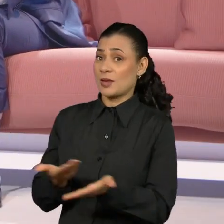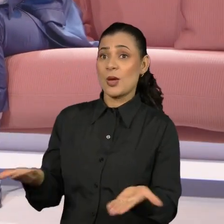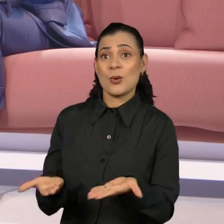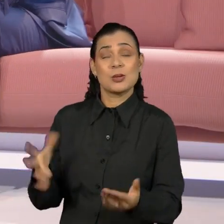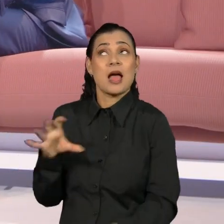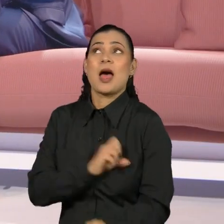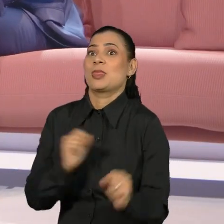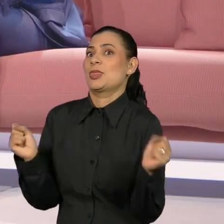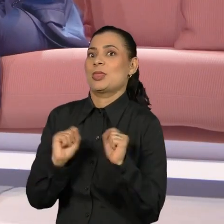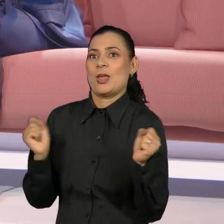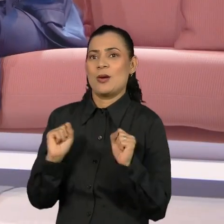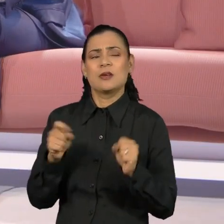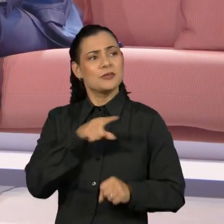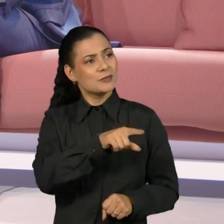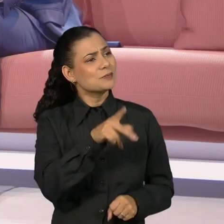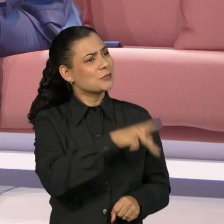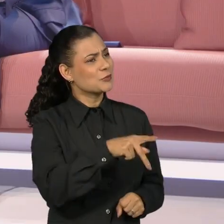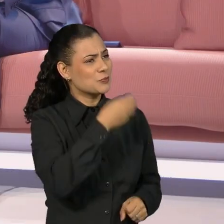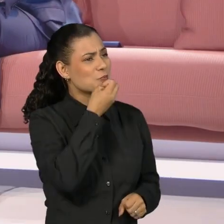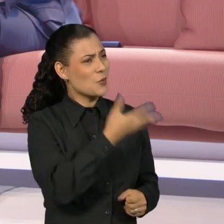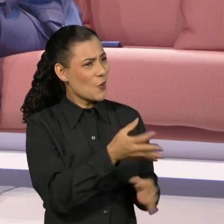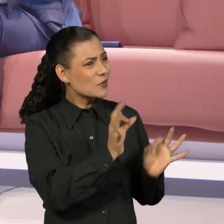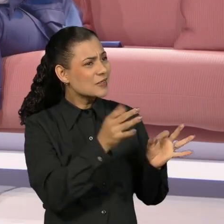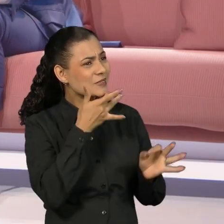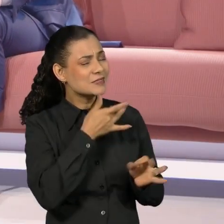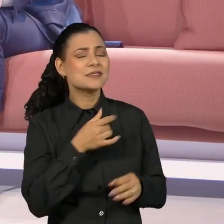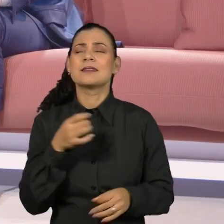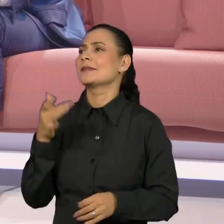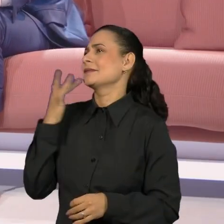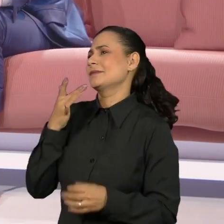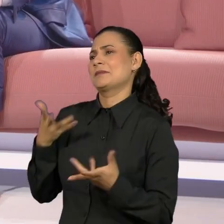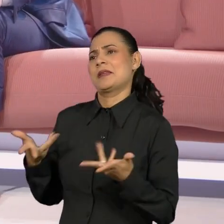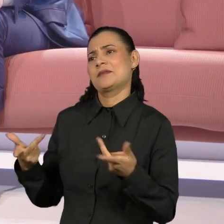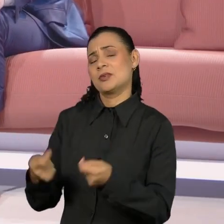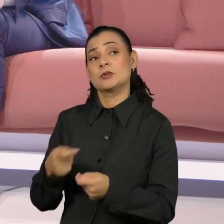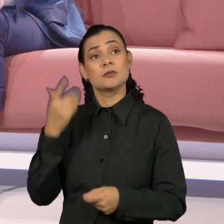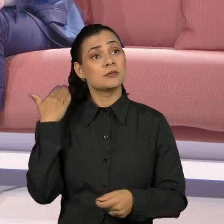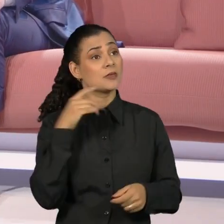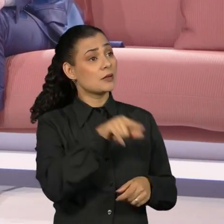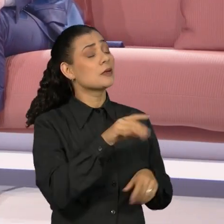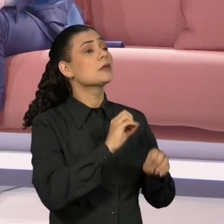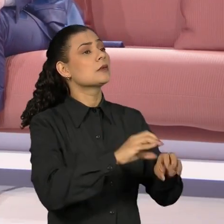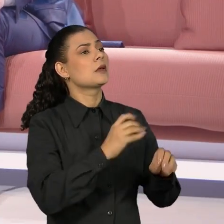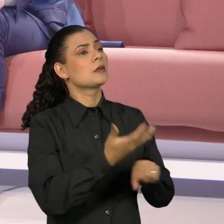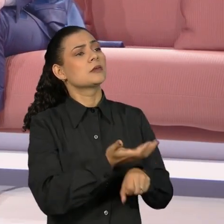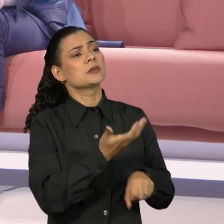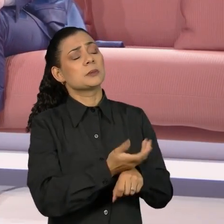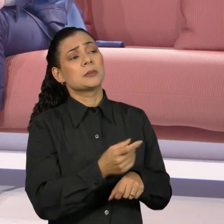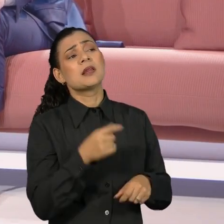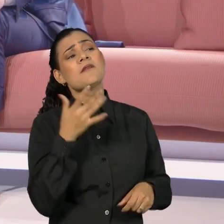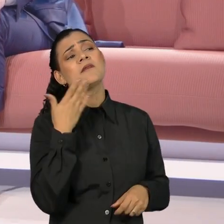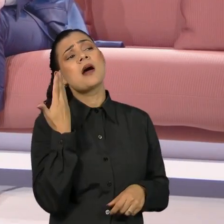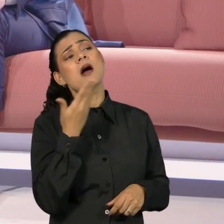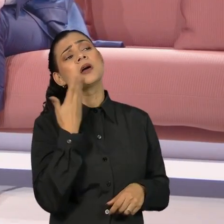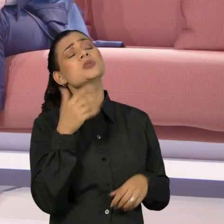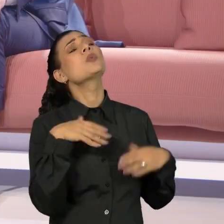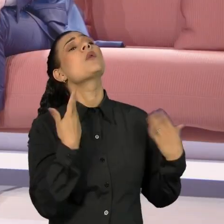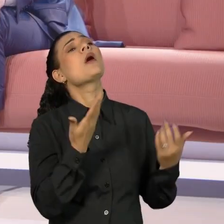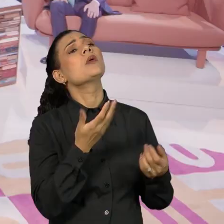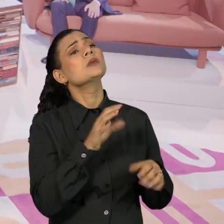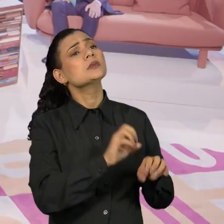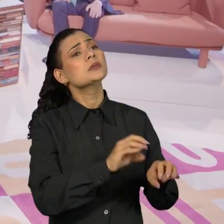viu? É muito bom ser professor. Né? É uma delícia, é uma delícia. Ele dava aula de uma matéria fácil. Adivinhe qual